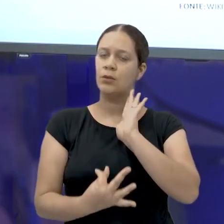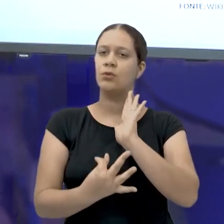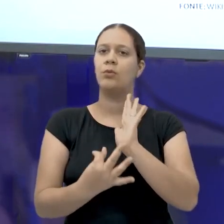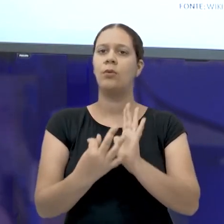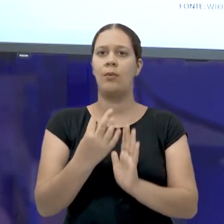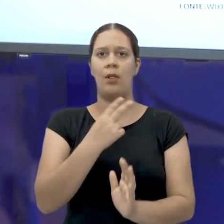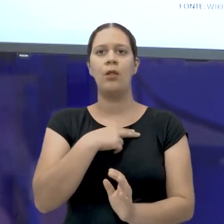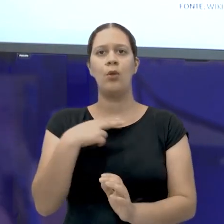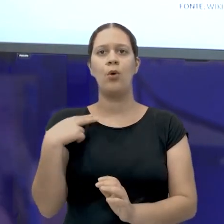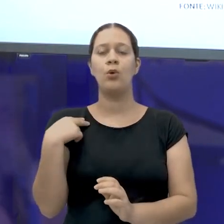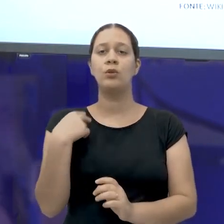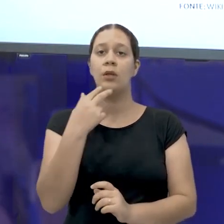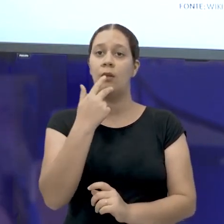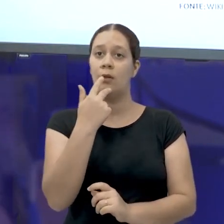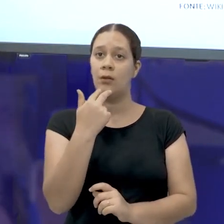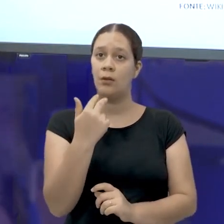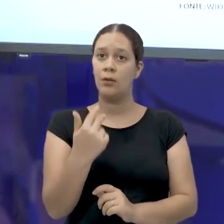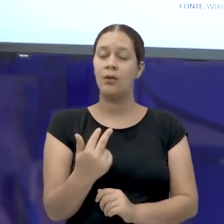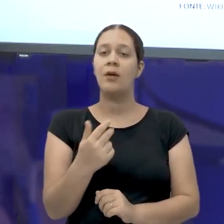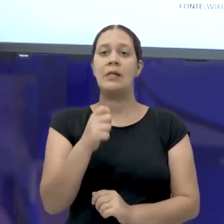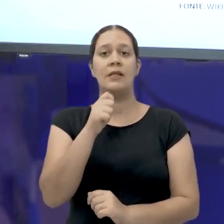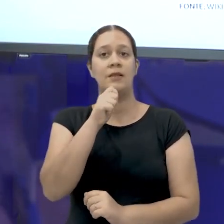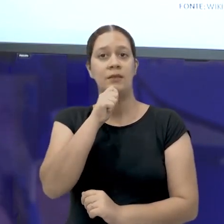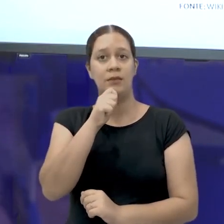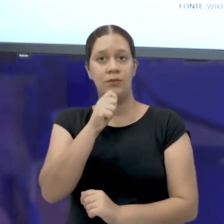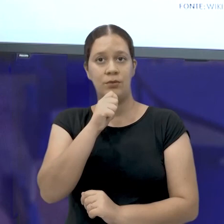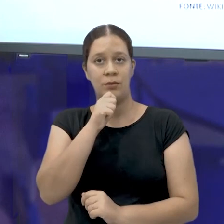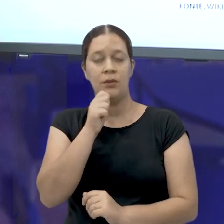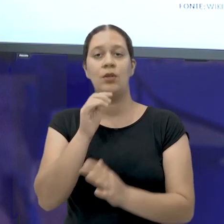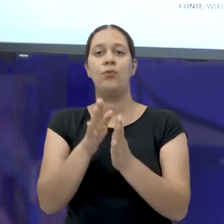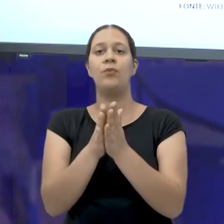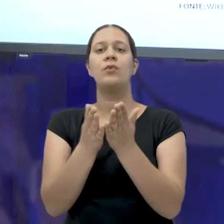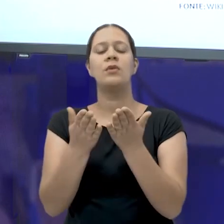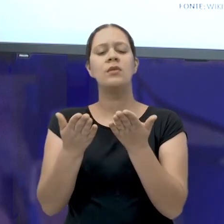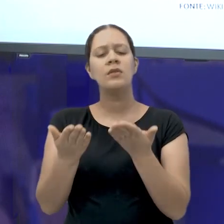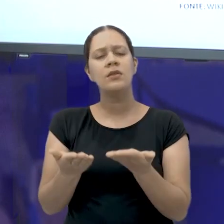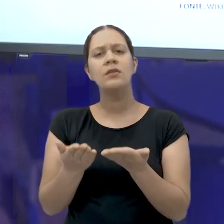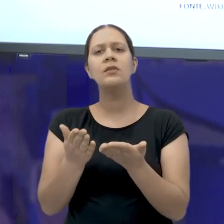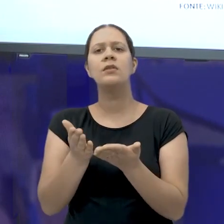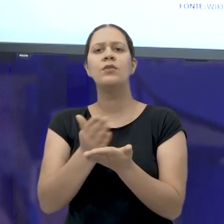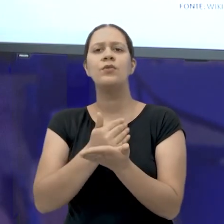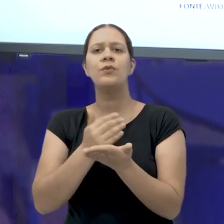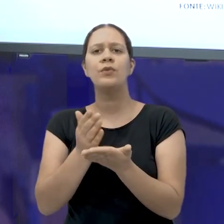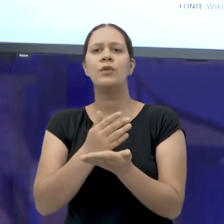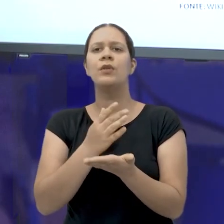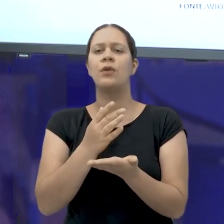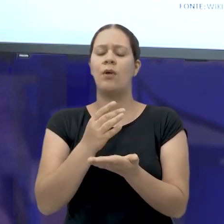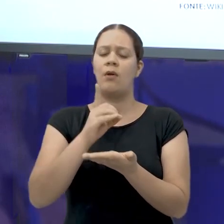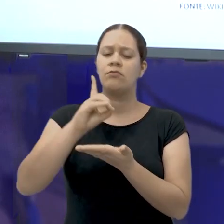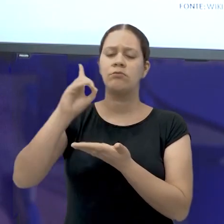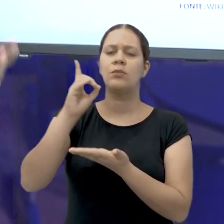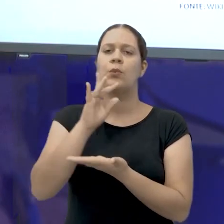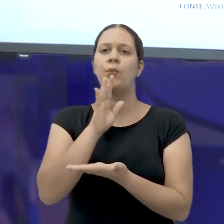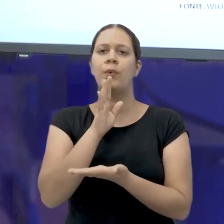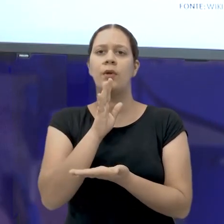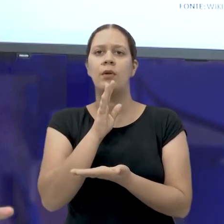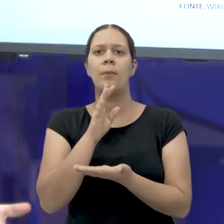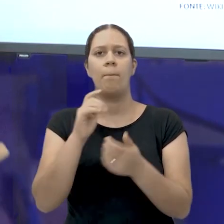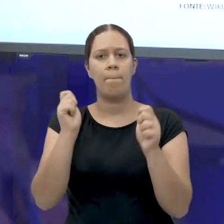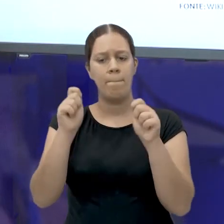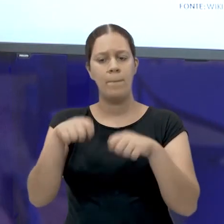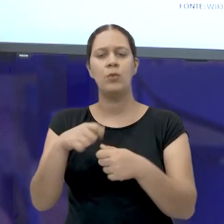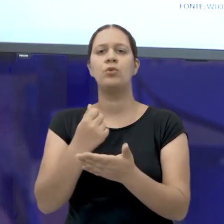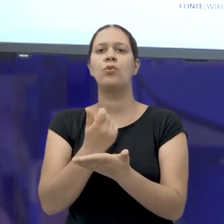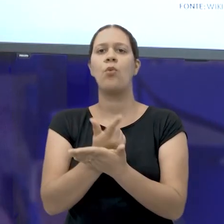língua. Por exemplo, ainda falando daquele livro que é bem conhecido, chamado a Bíblia. Nós podemos encontrar a Bíblia